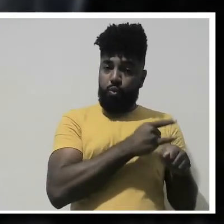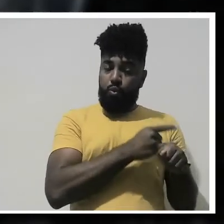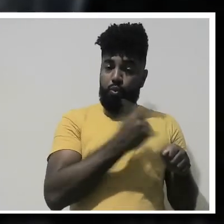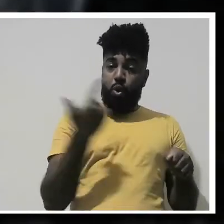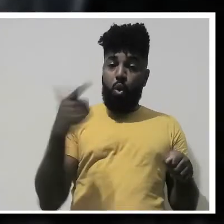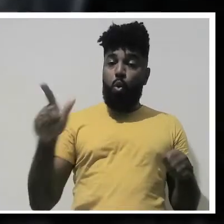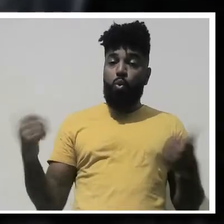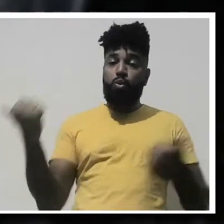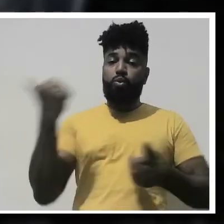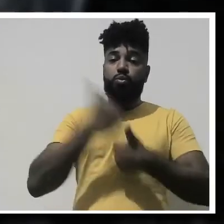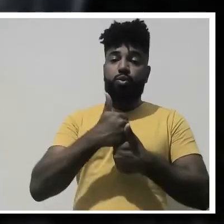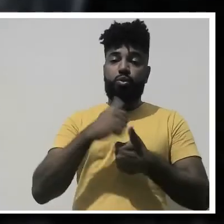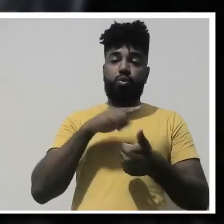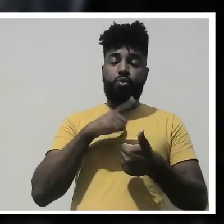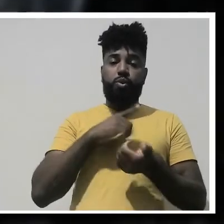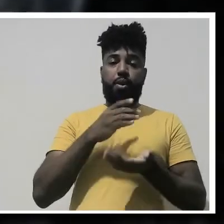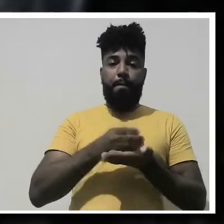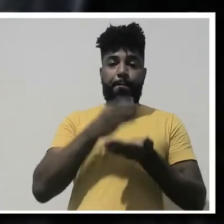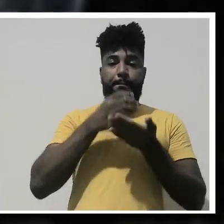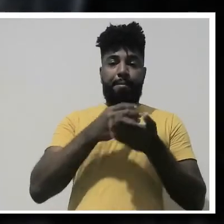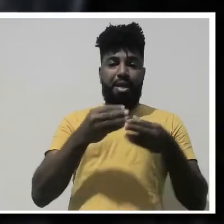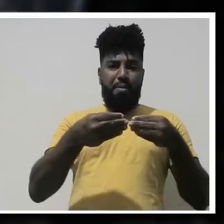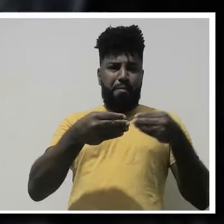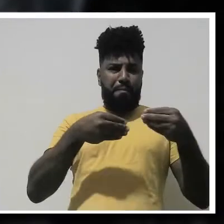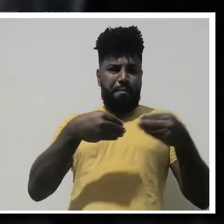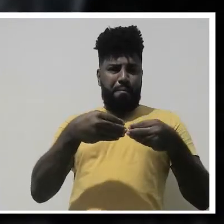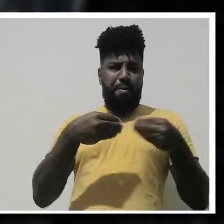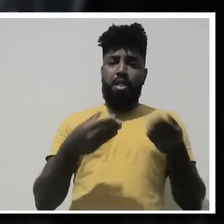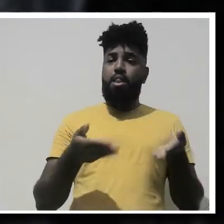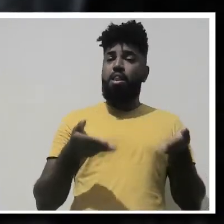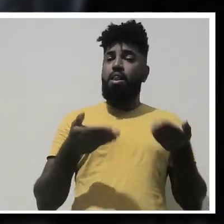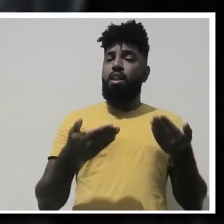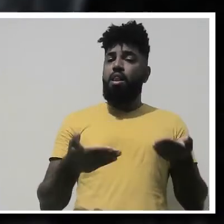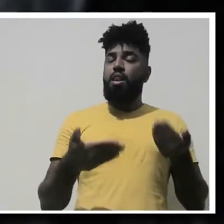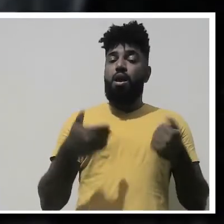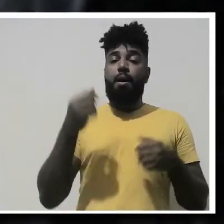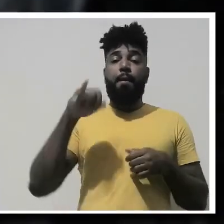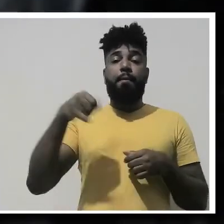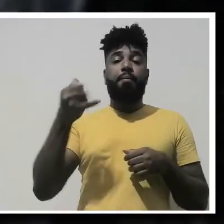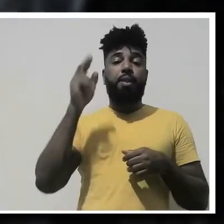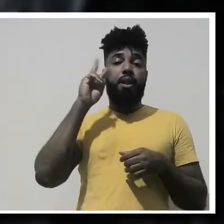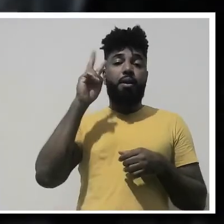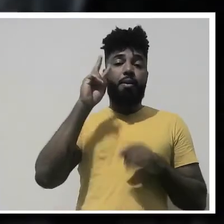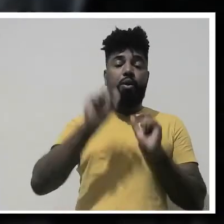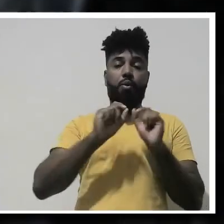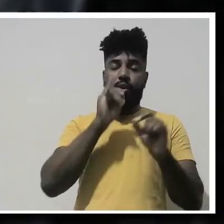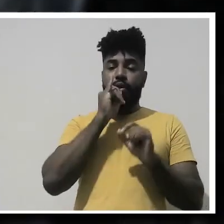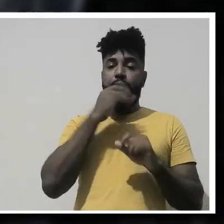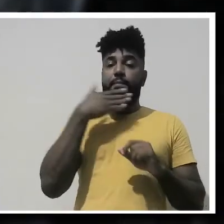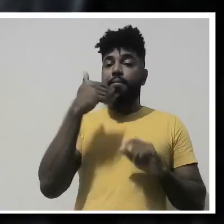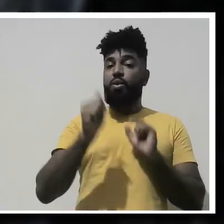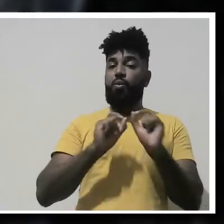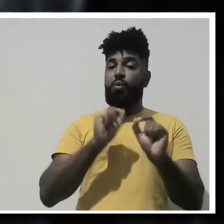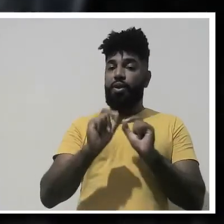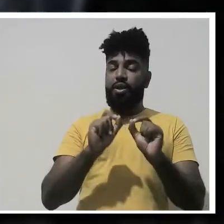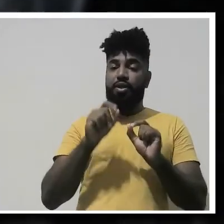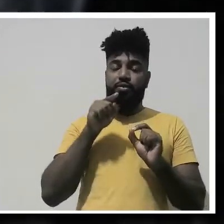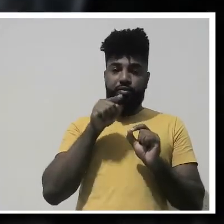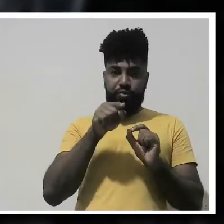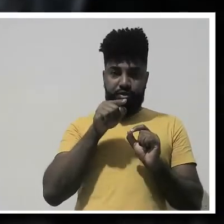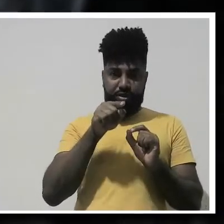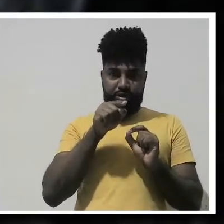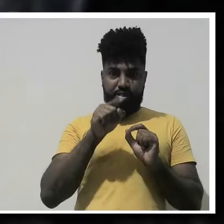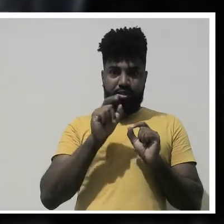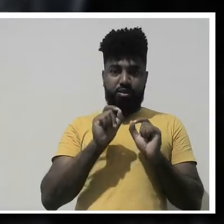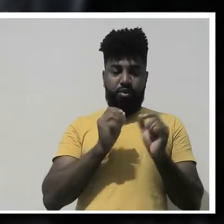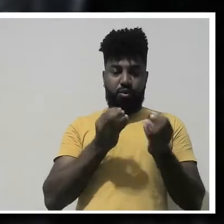alumínio, nós vamos usar um becker de plástico, que também é relativamente leve. E eu vou aproveitar aqui para relembrar que, de um modo geral, é bem